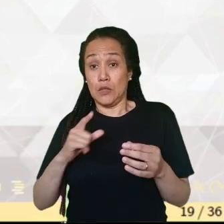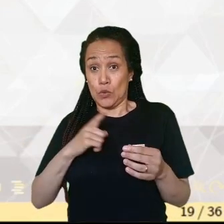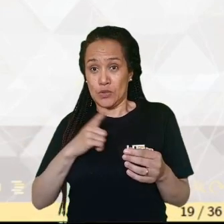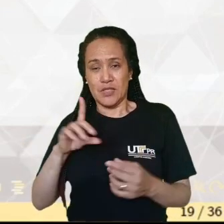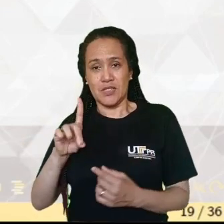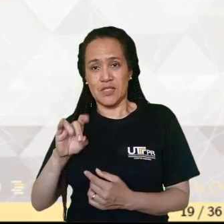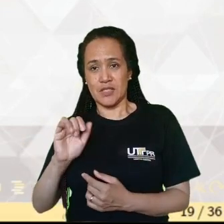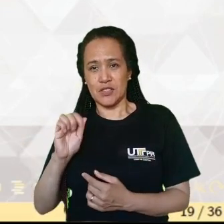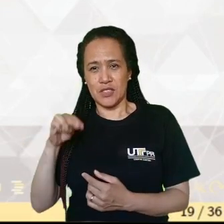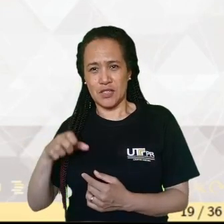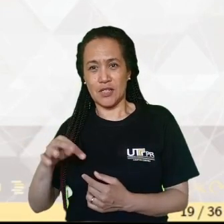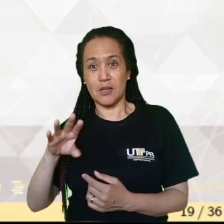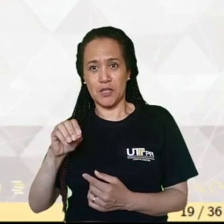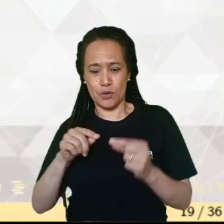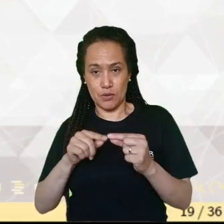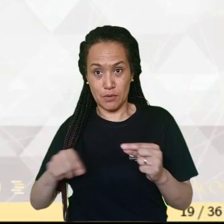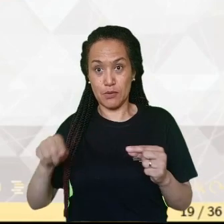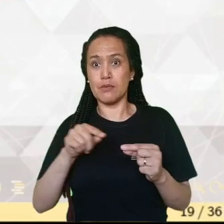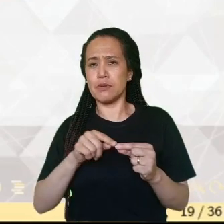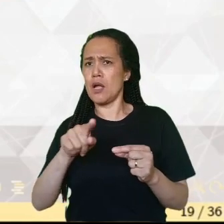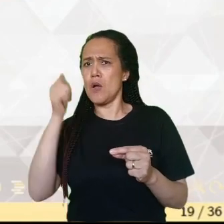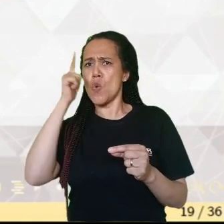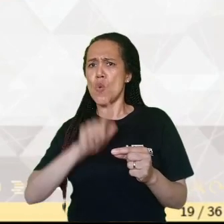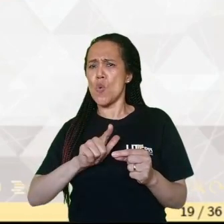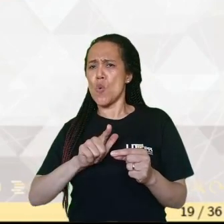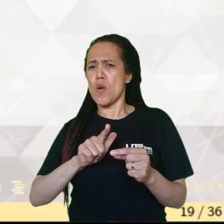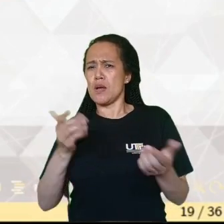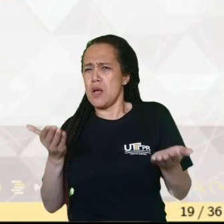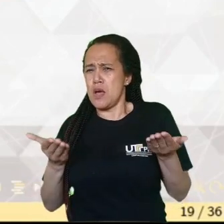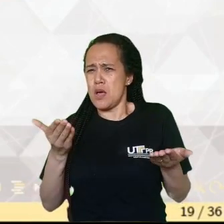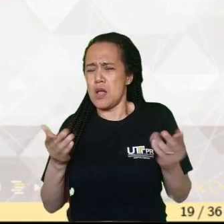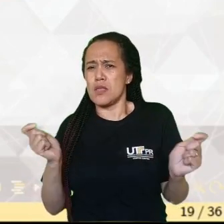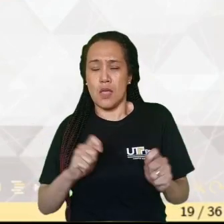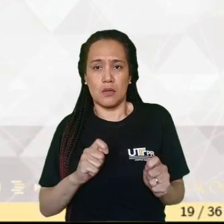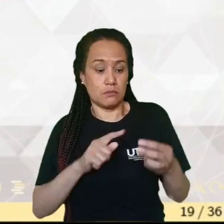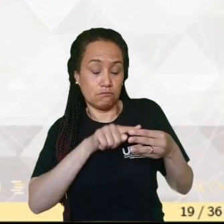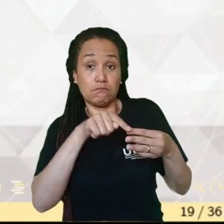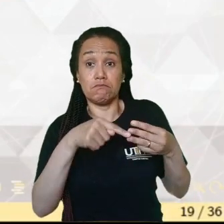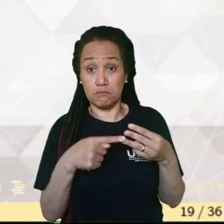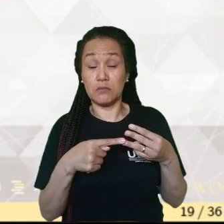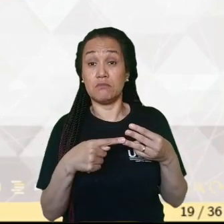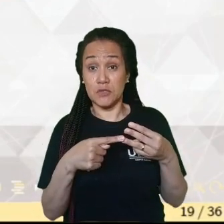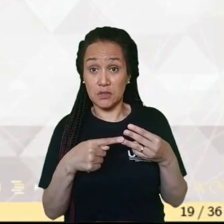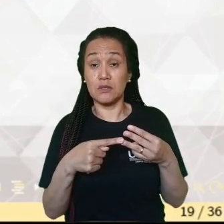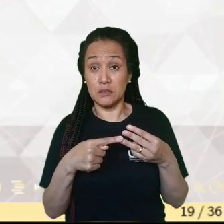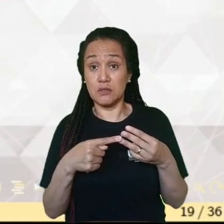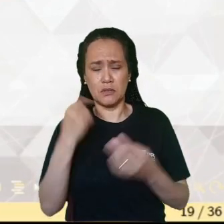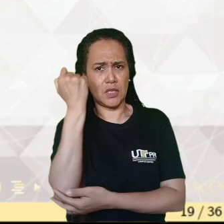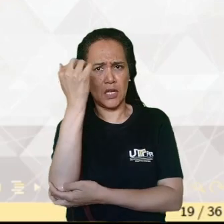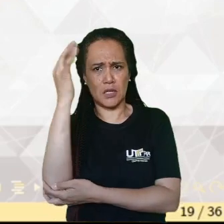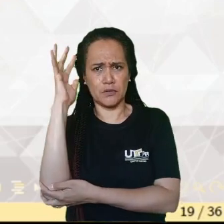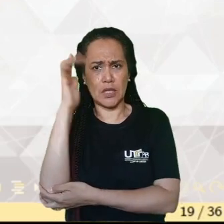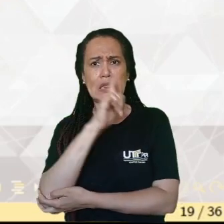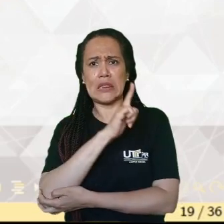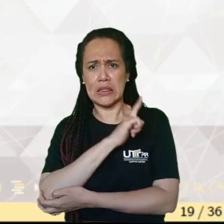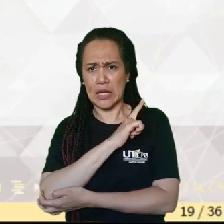diâmetro das árvores para você tirar uma média, você vai encontrar que existe lá 3 árvores que têm um diâmetro muito maior do